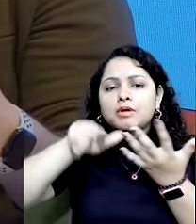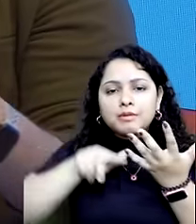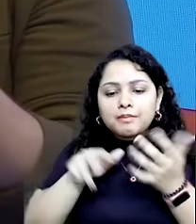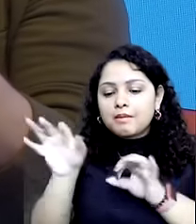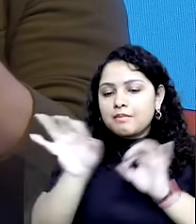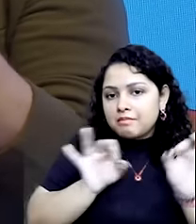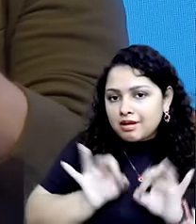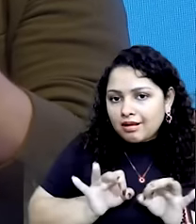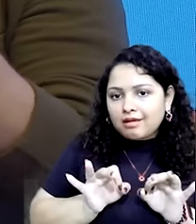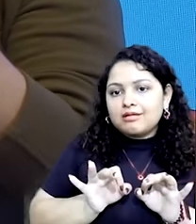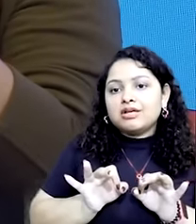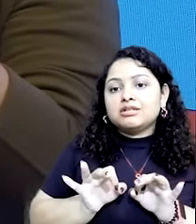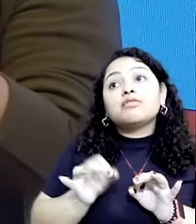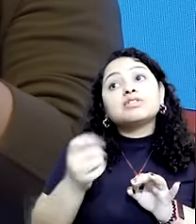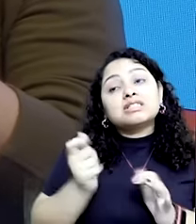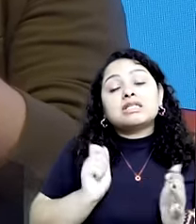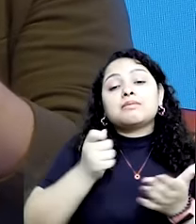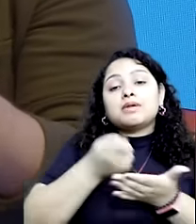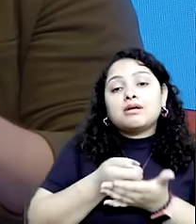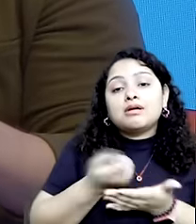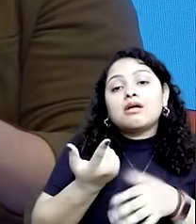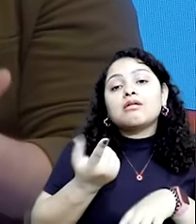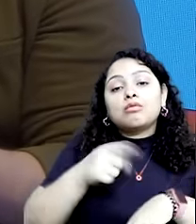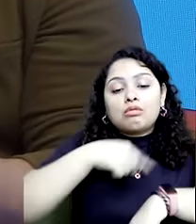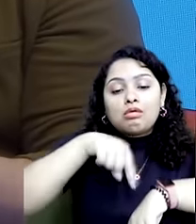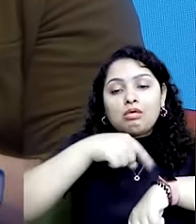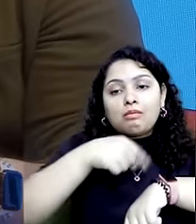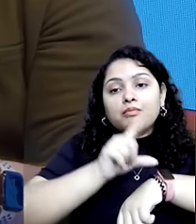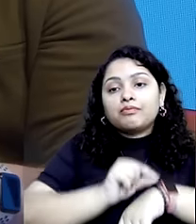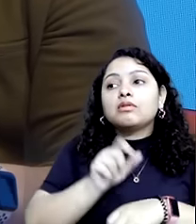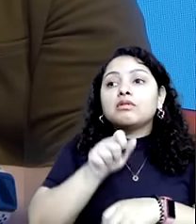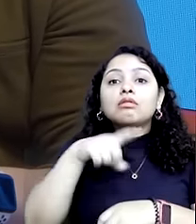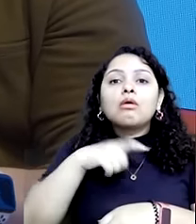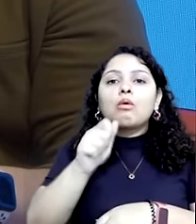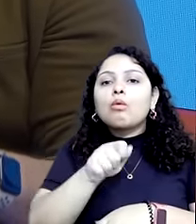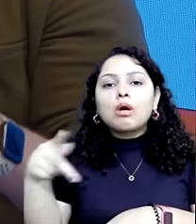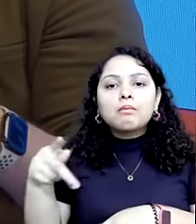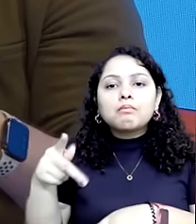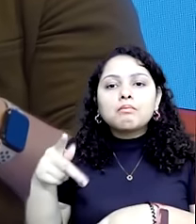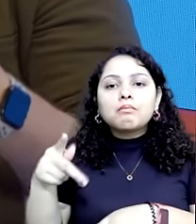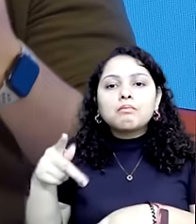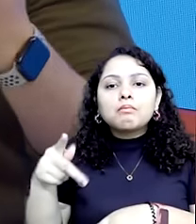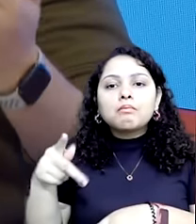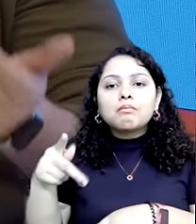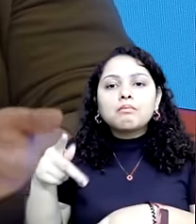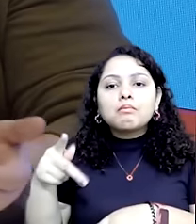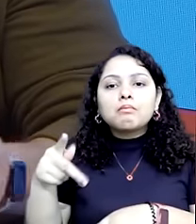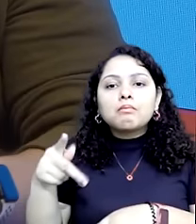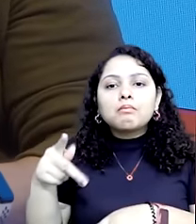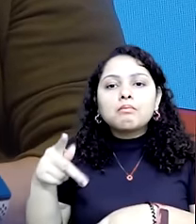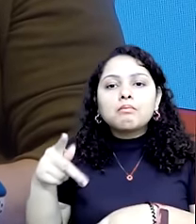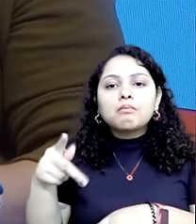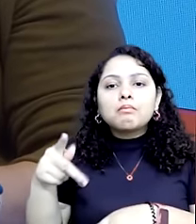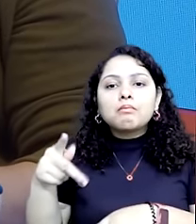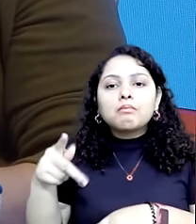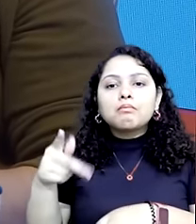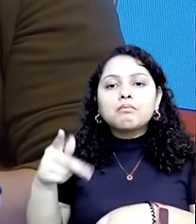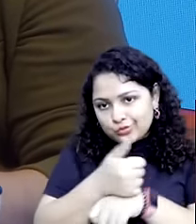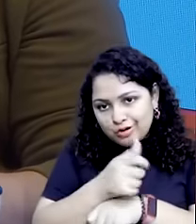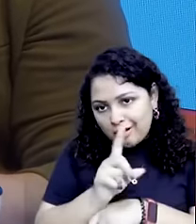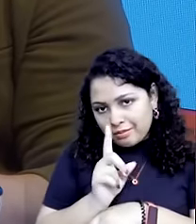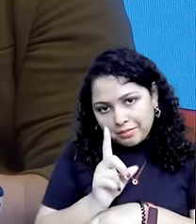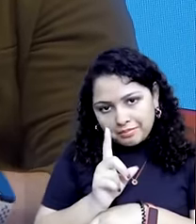composição Então você gastaria te tomaria tempo e de repente você tem um aplicativo desse que deixa obviamente não é o mesmo trabalho que um profissional